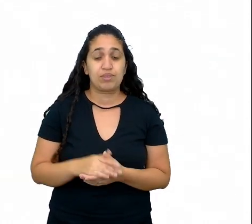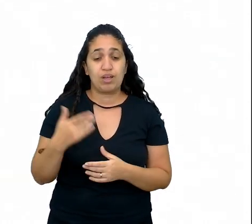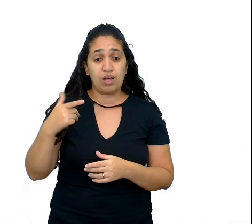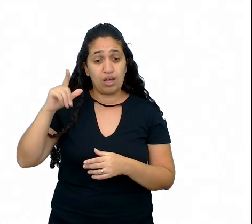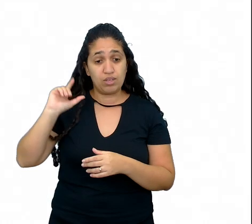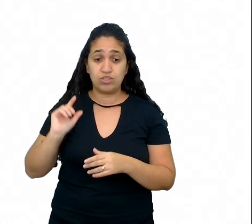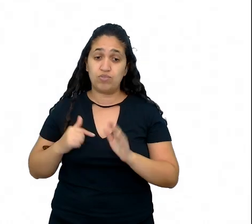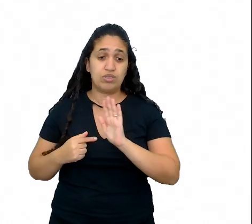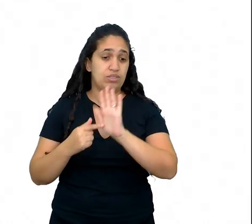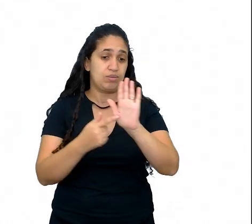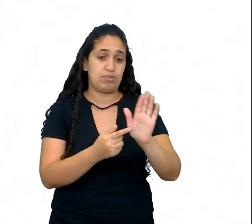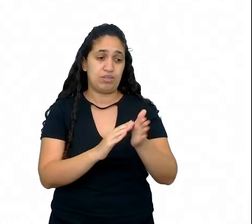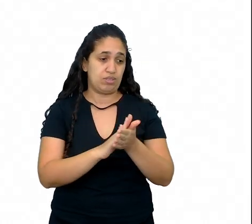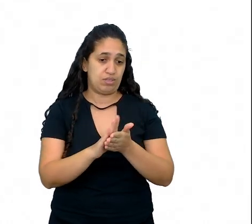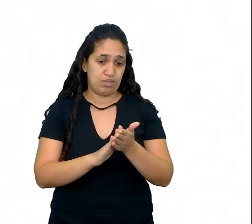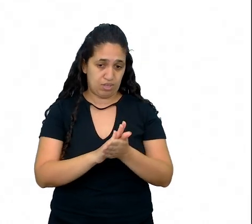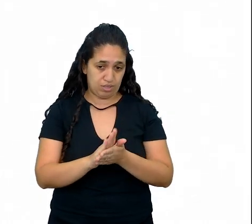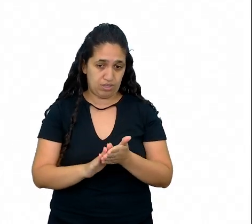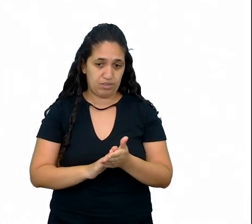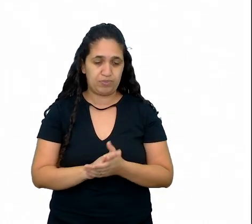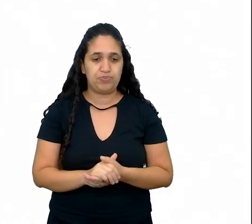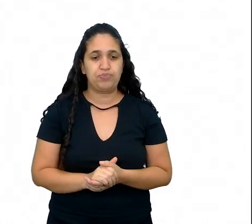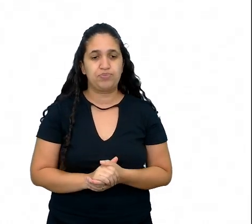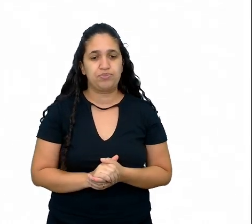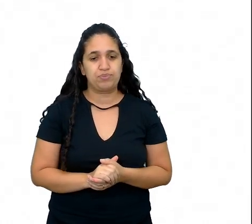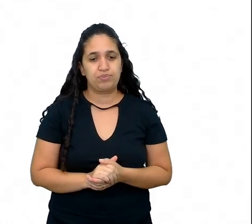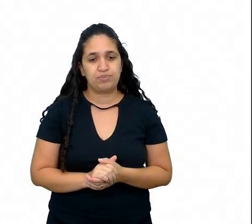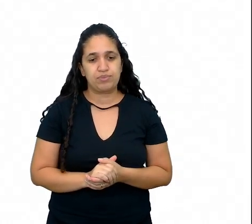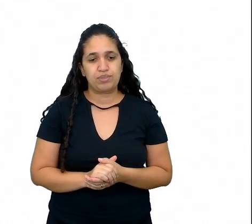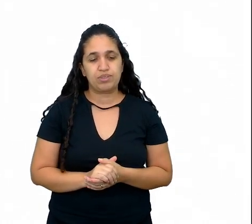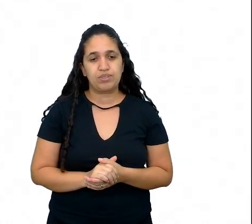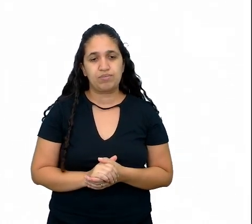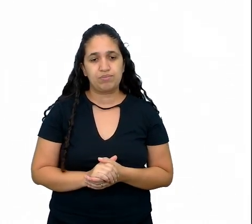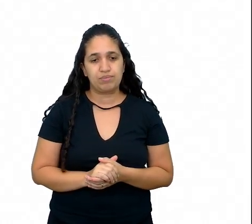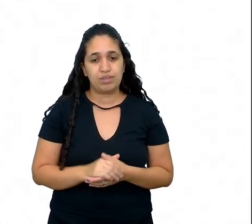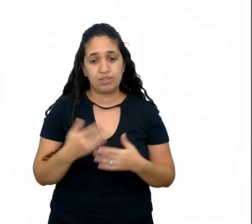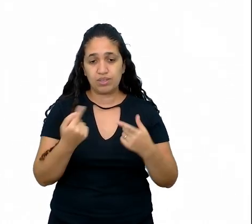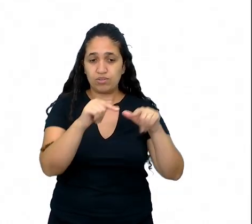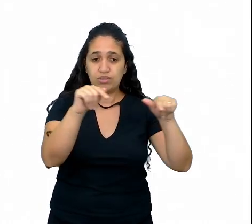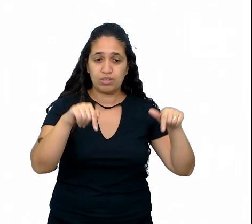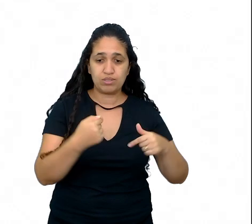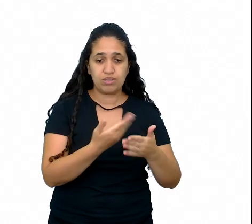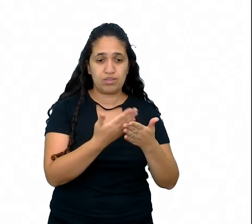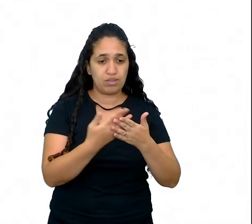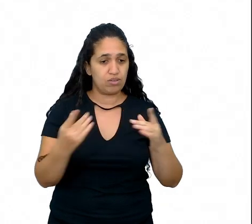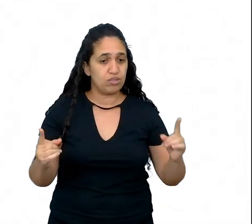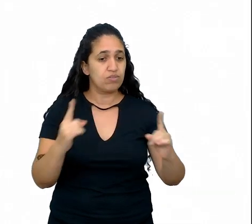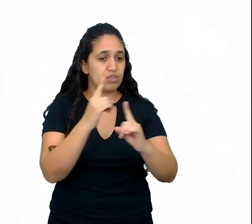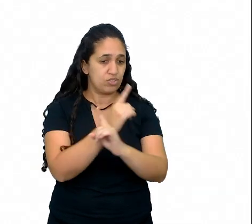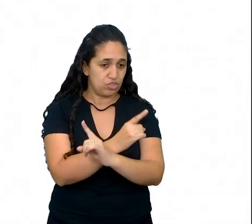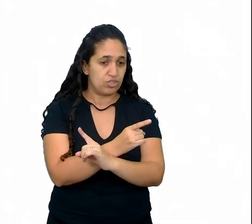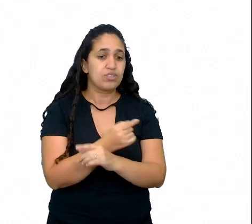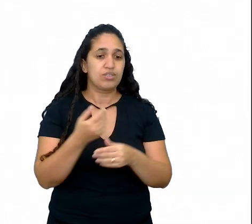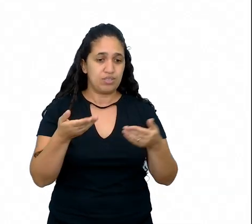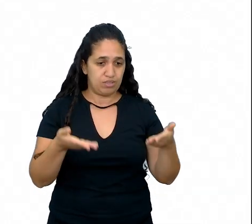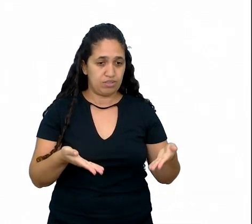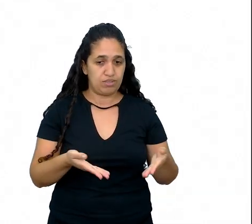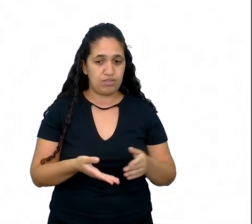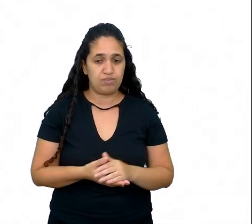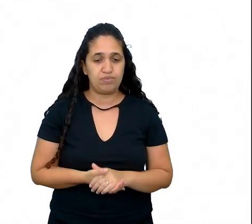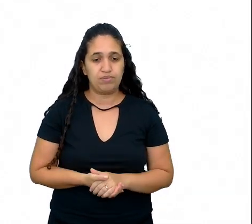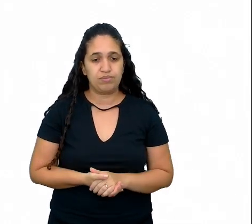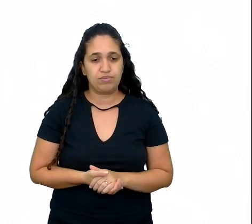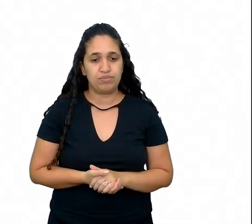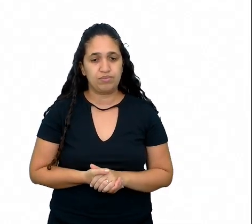terem apresentado para eles, né? Basicamente, a sala de aula invertida é essa, né?